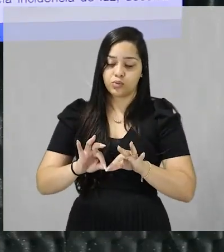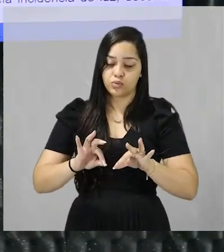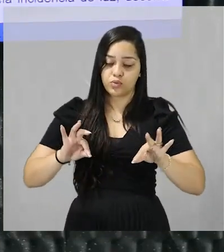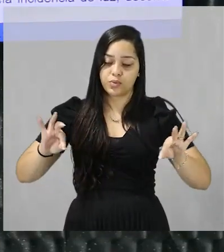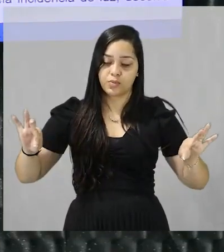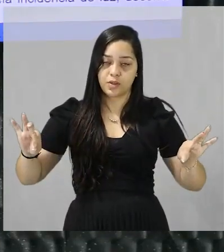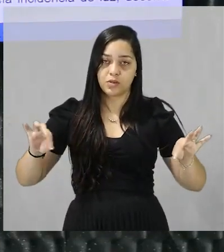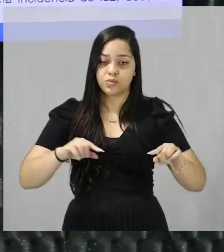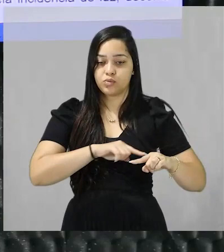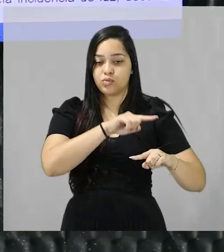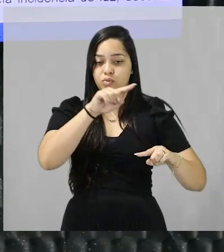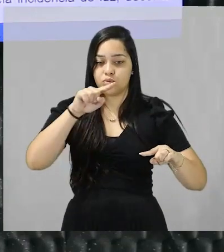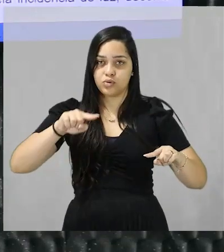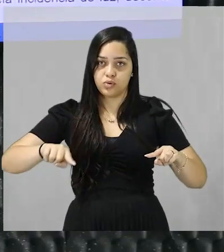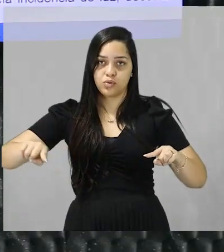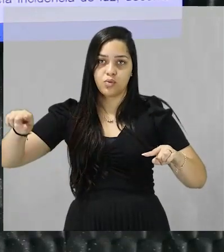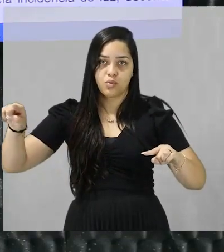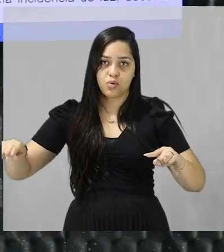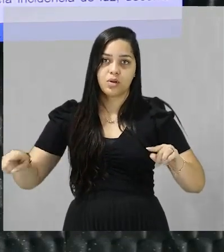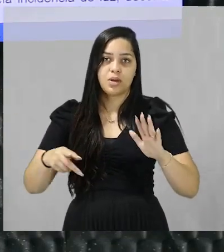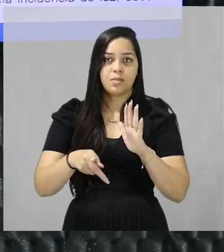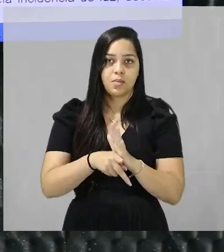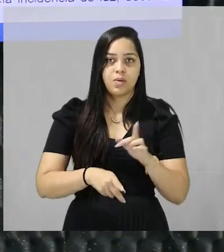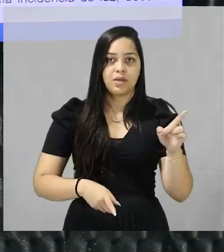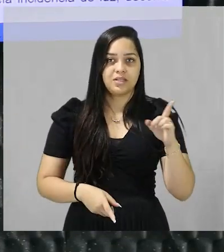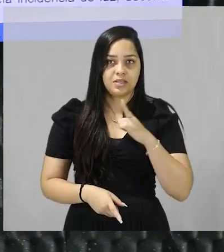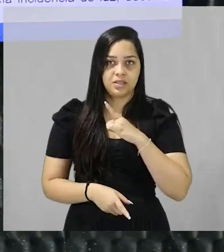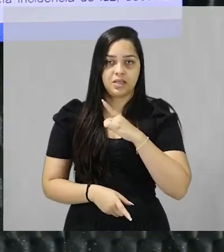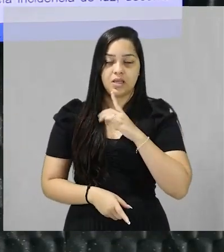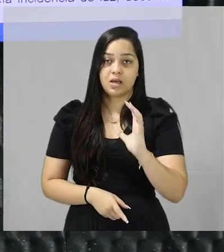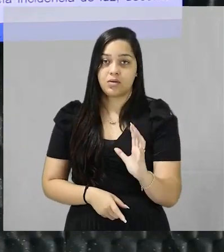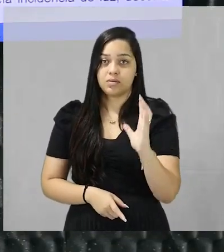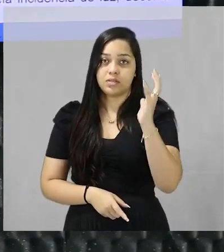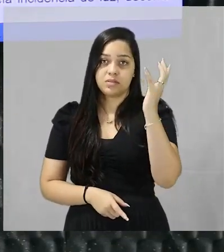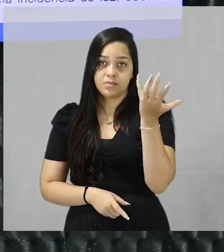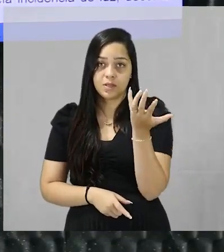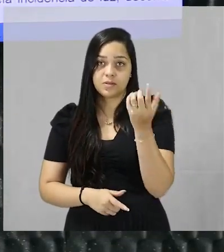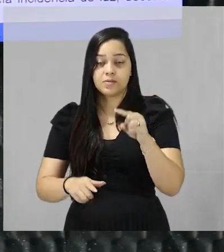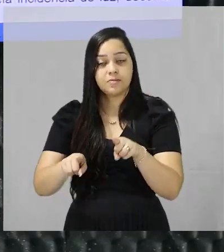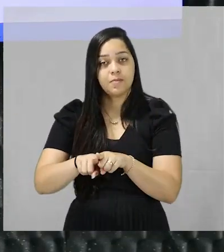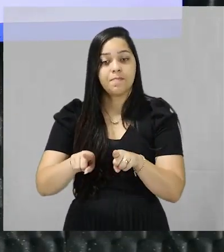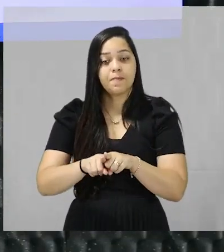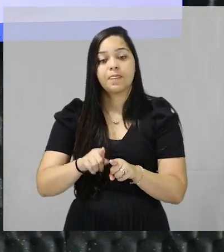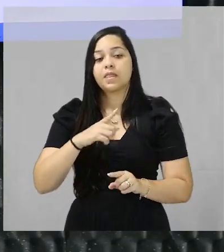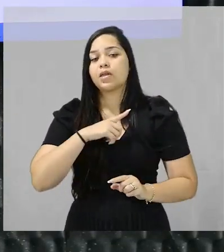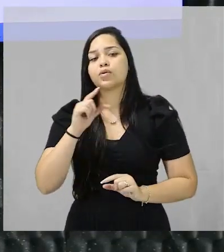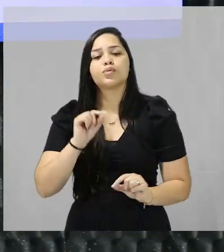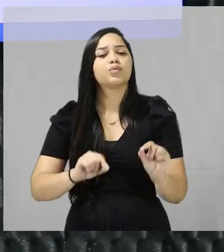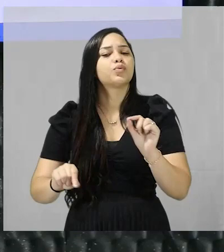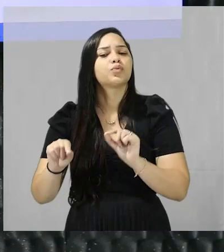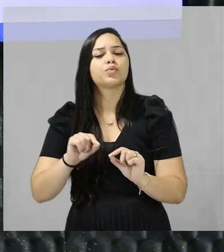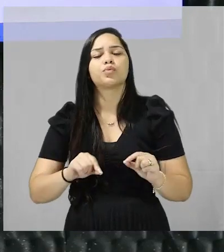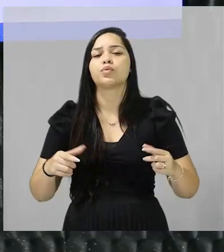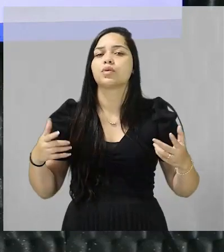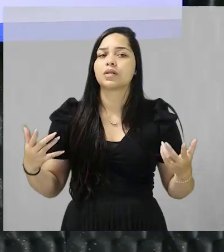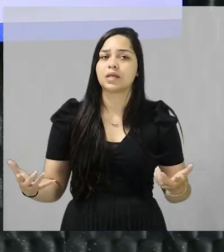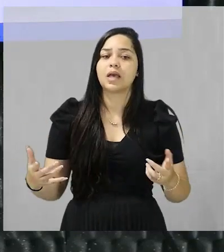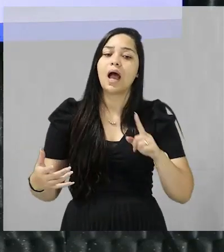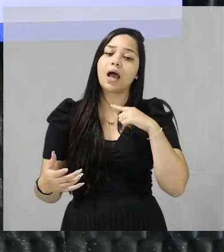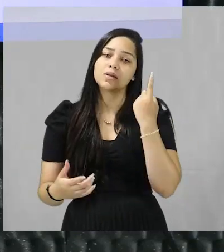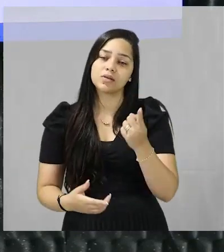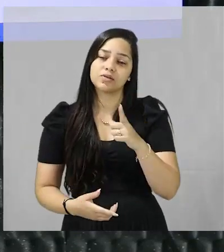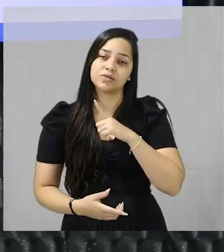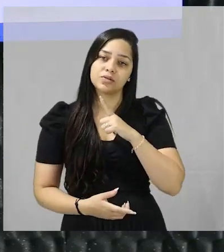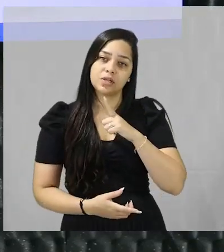ondas respectivos para esses acontecimentos, decorre do que, turminha? Aí nós temos